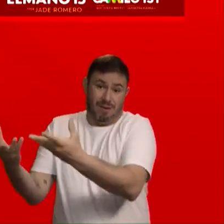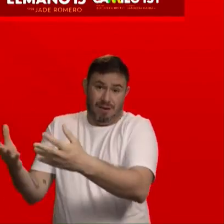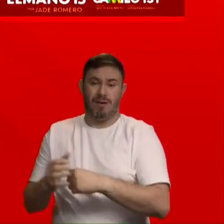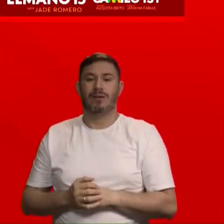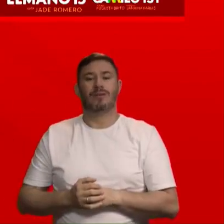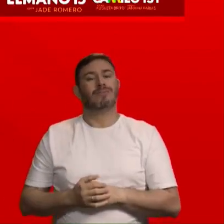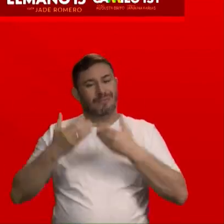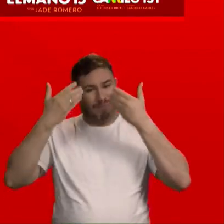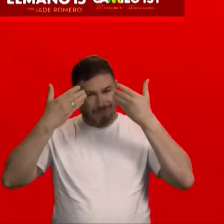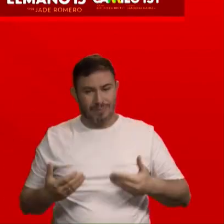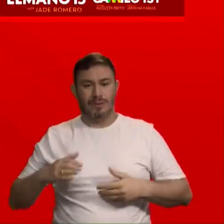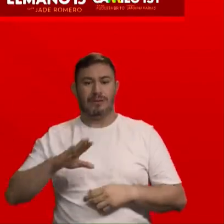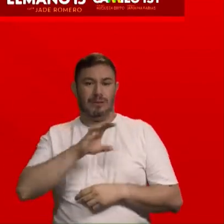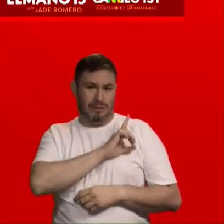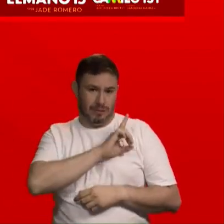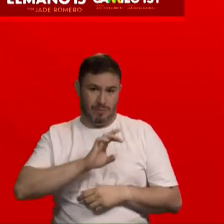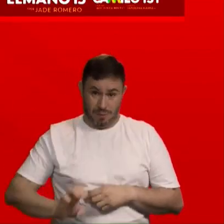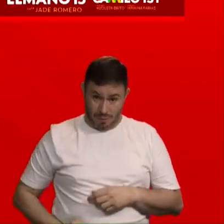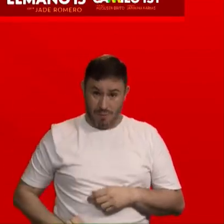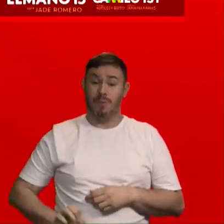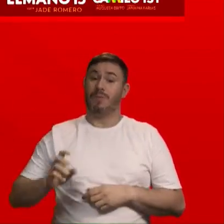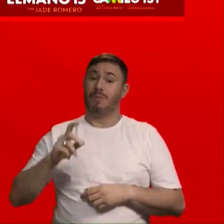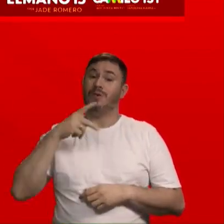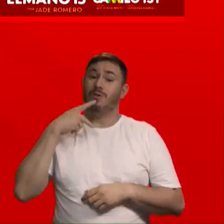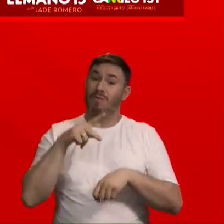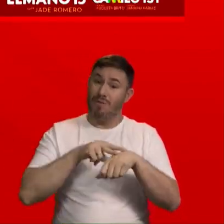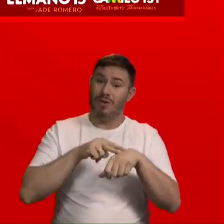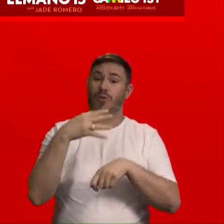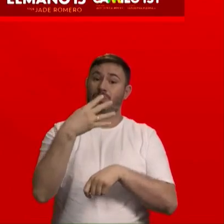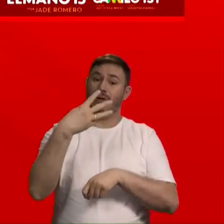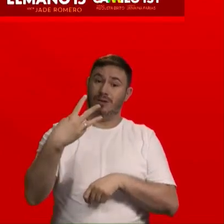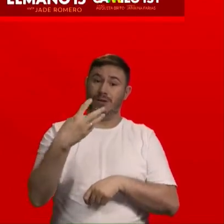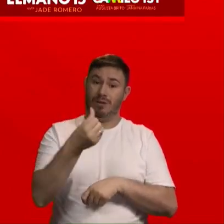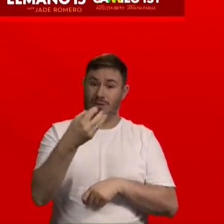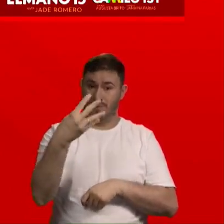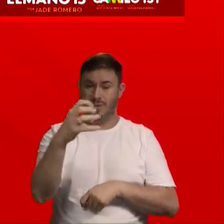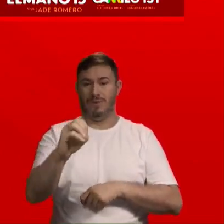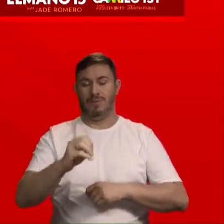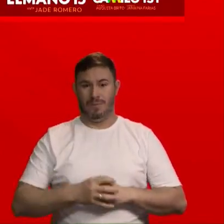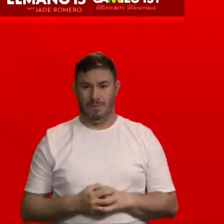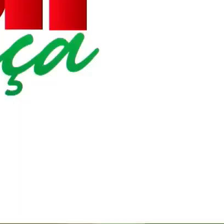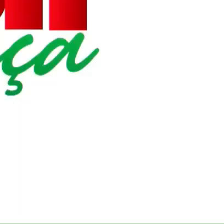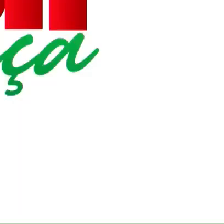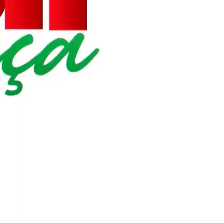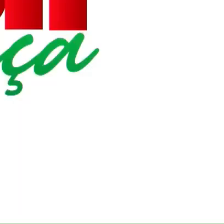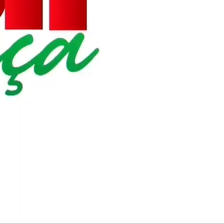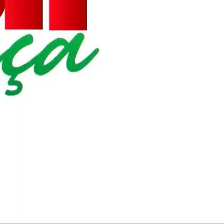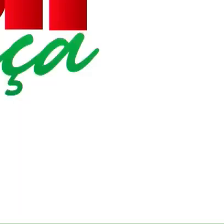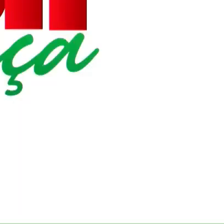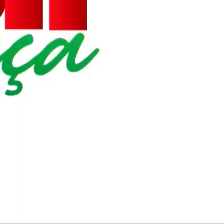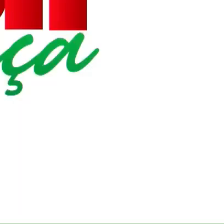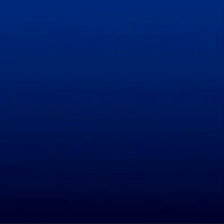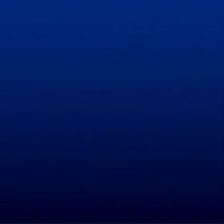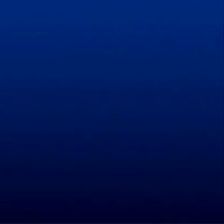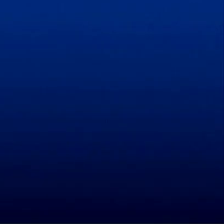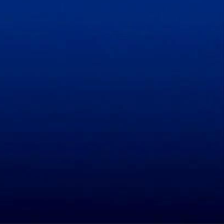de deficiência. Sou Walter Cavalcante, candidato a deputado estadual pelo PV, com o número 43640.